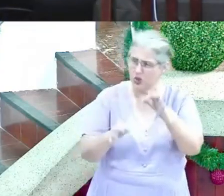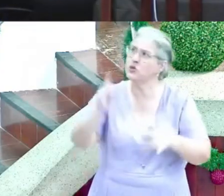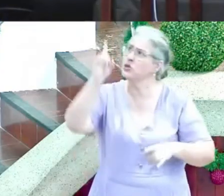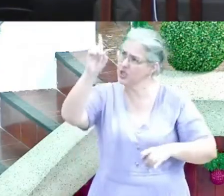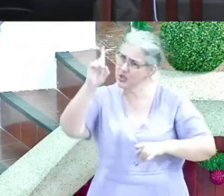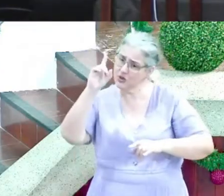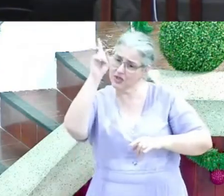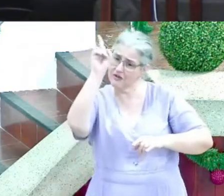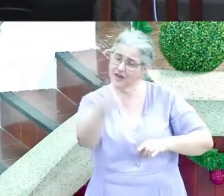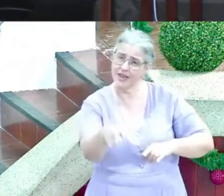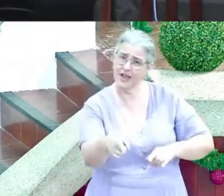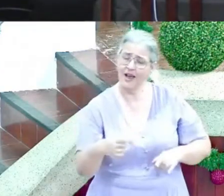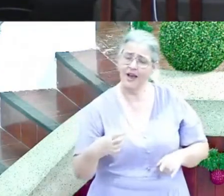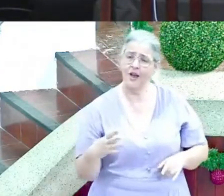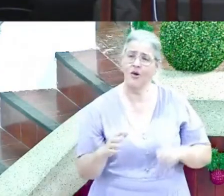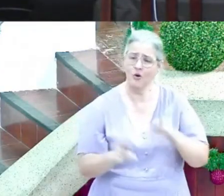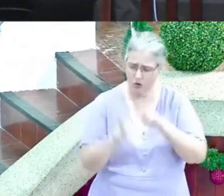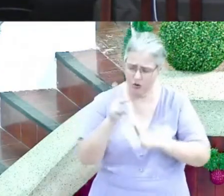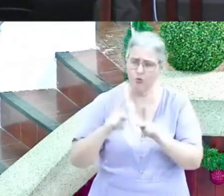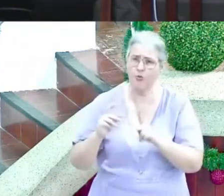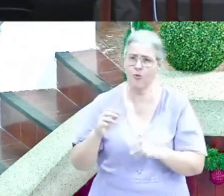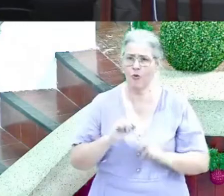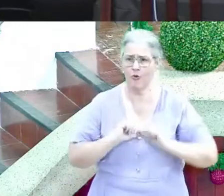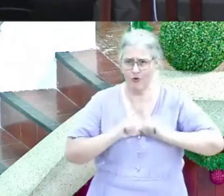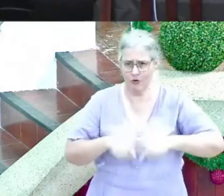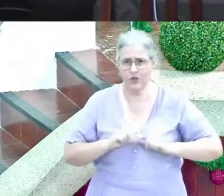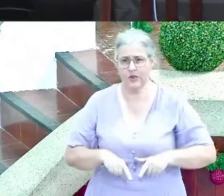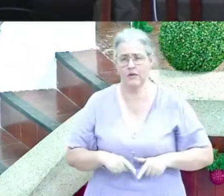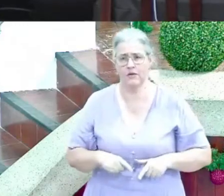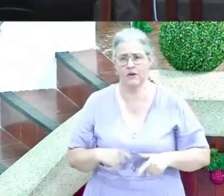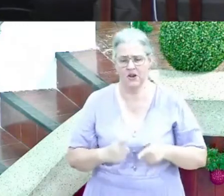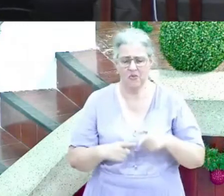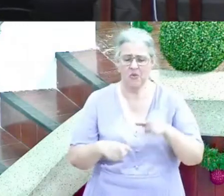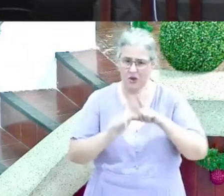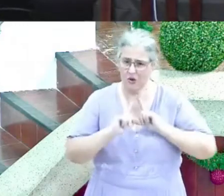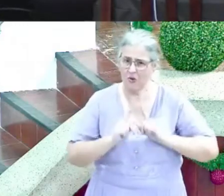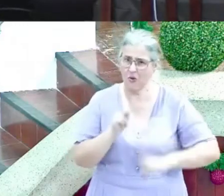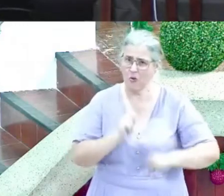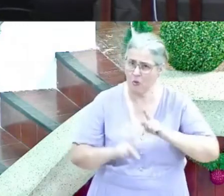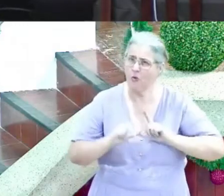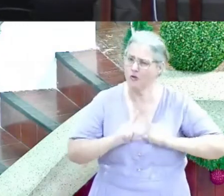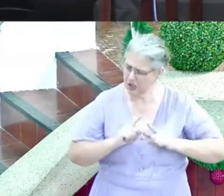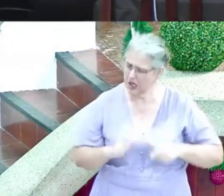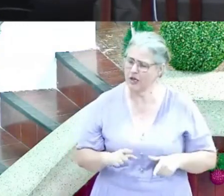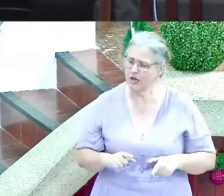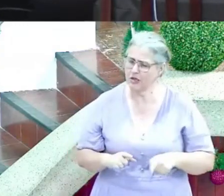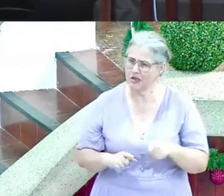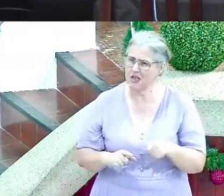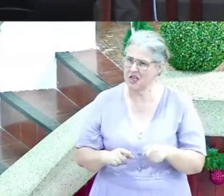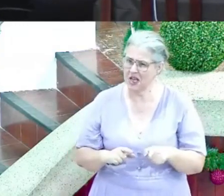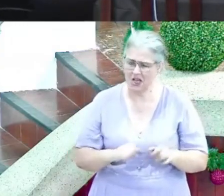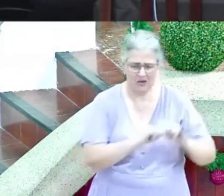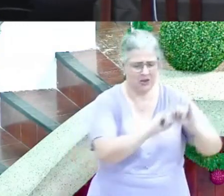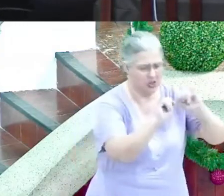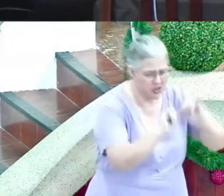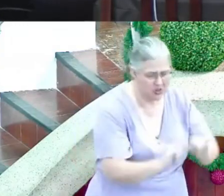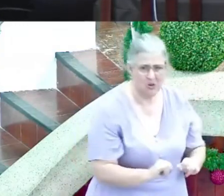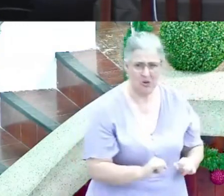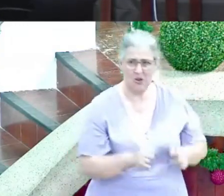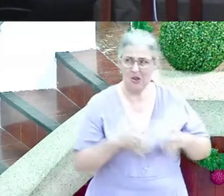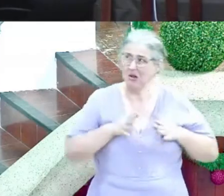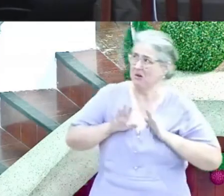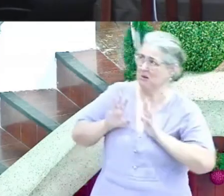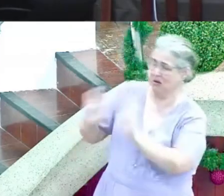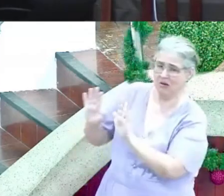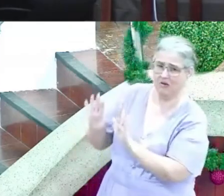de Israel, por causa de sua rebelião, por causa de sua idolatria, por